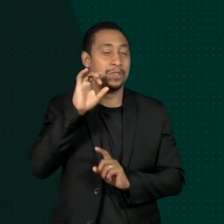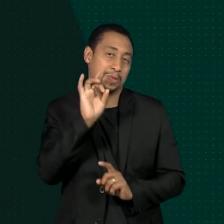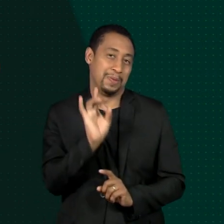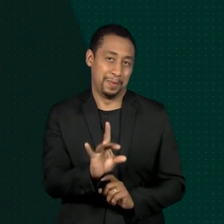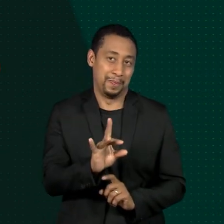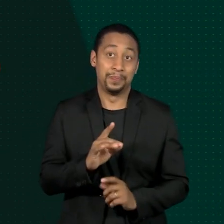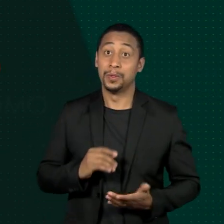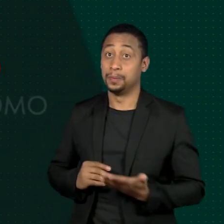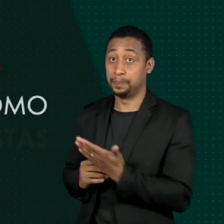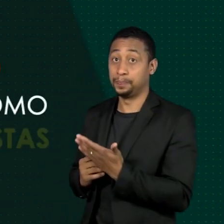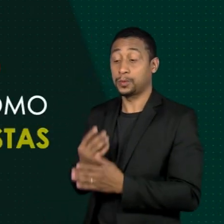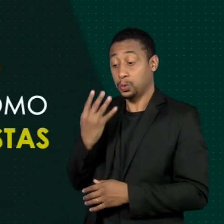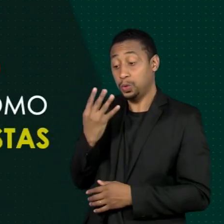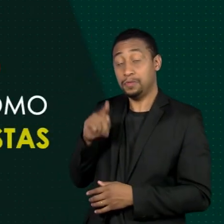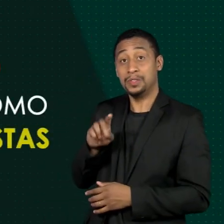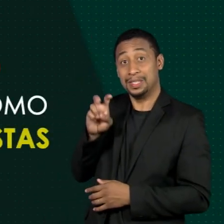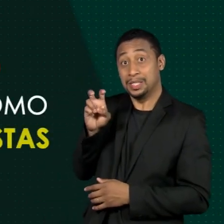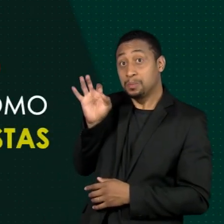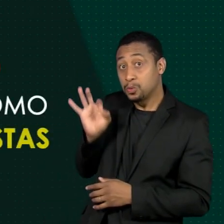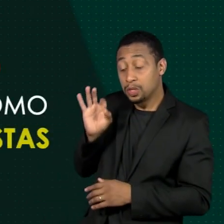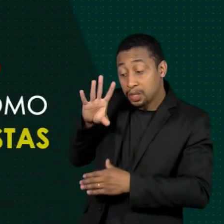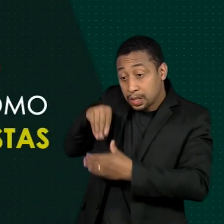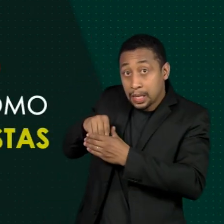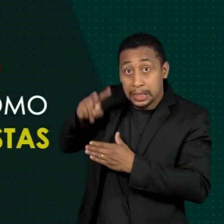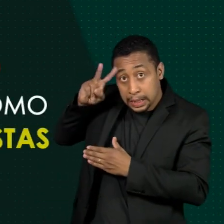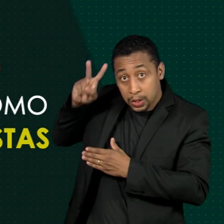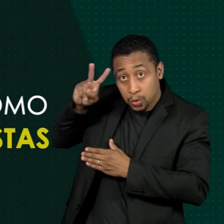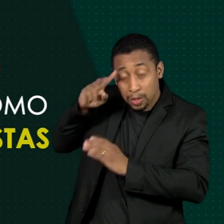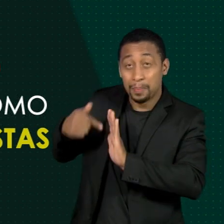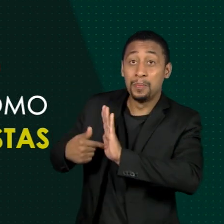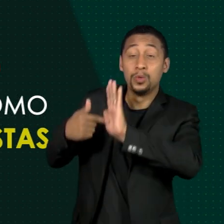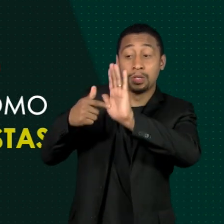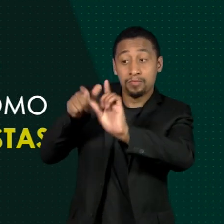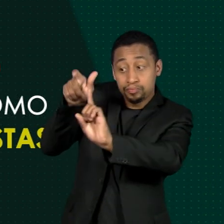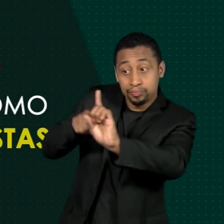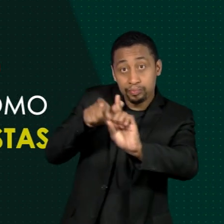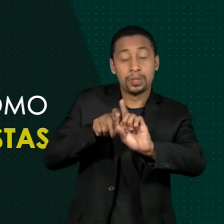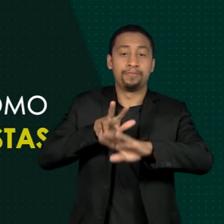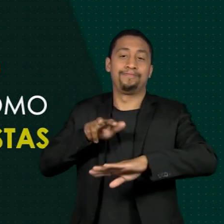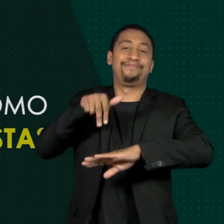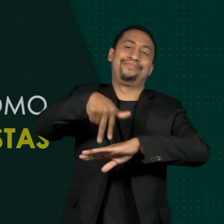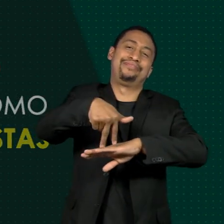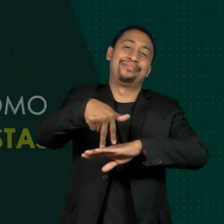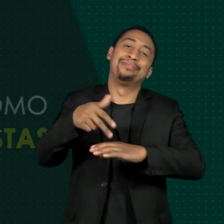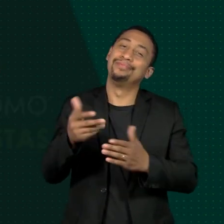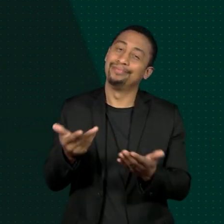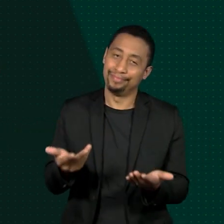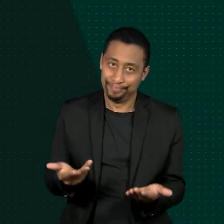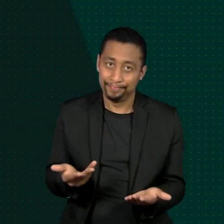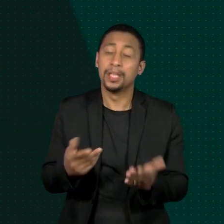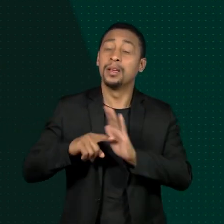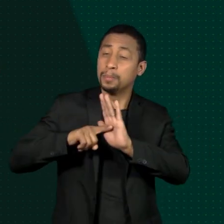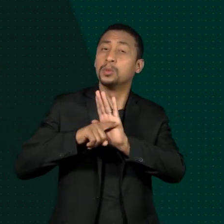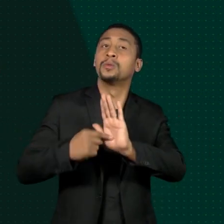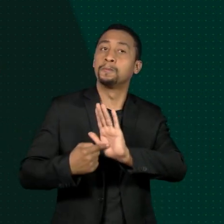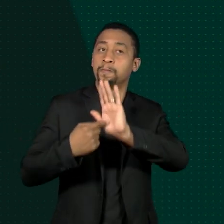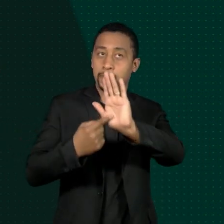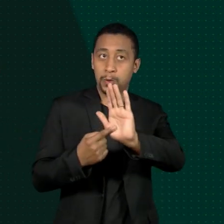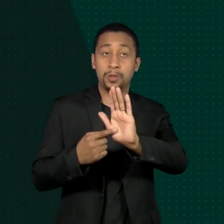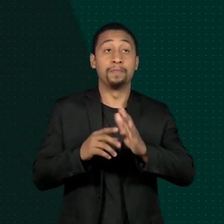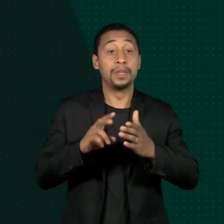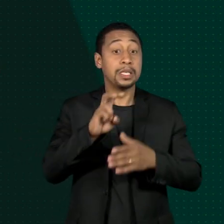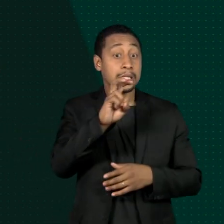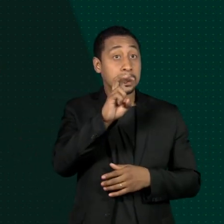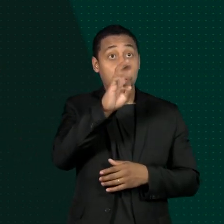apenas 4,5% das histórias, eles apareceram como protagonistas. A pesquisa ainda diz que as 5